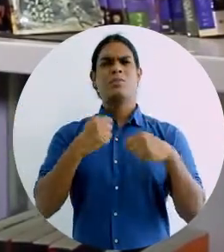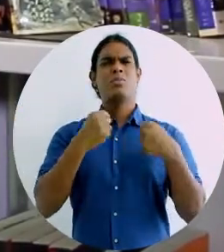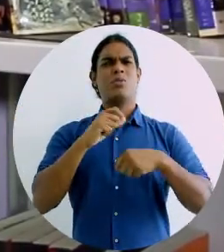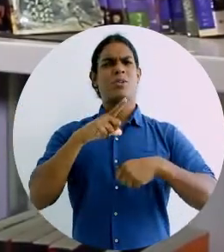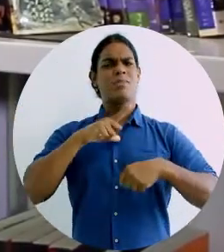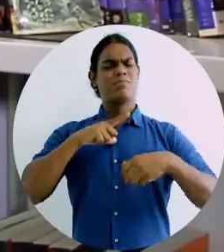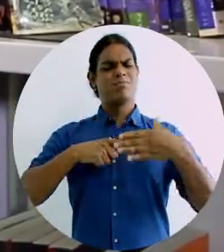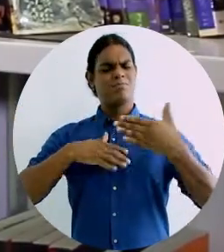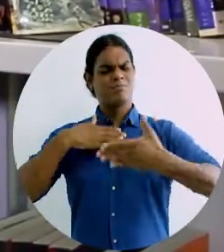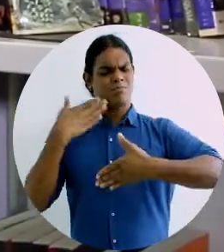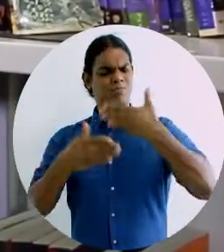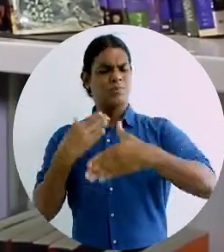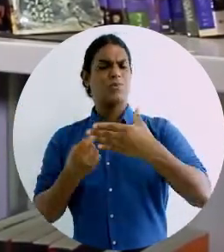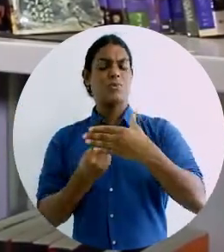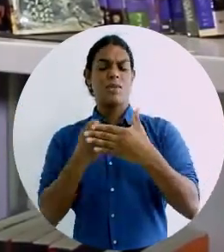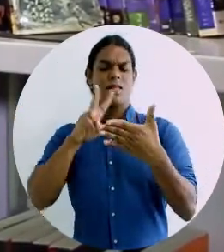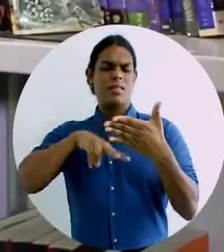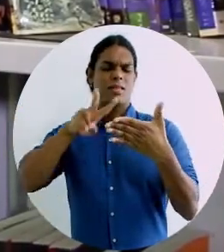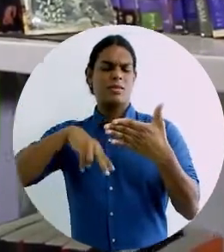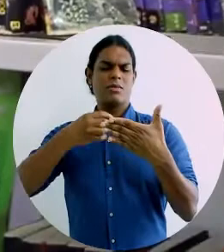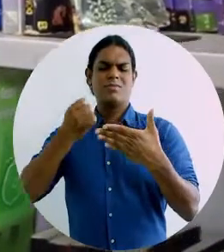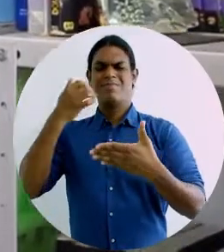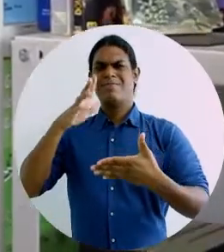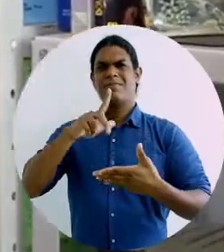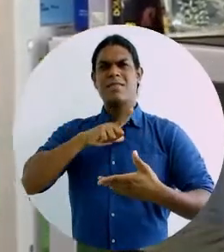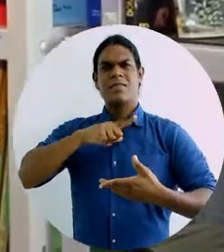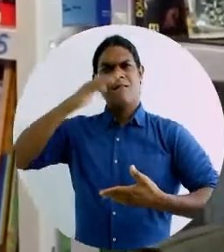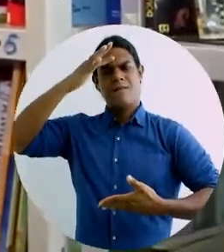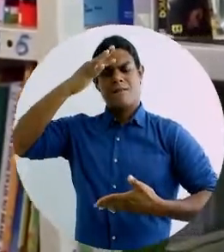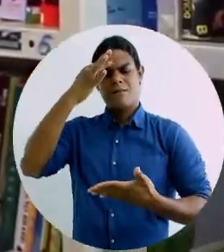vislumbrar um futuro melhor. Também aqui,